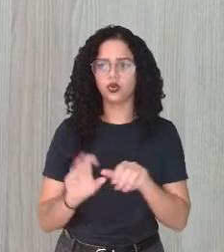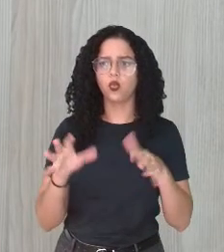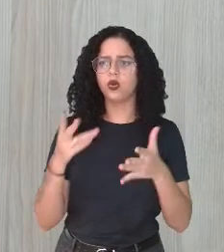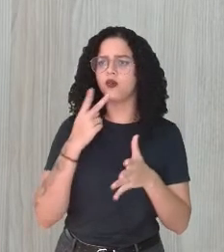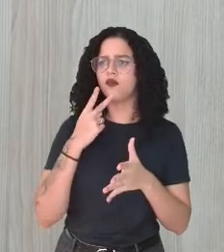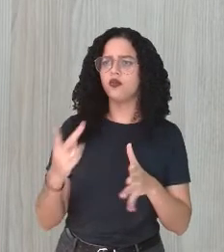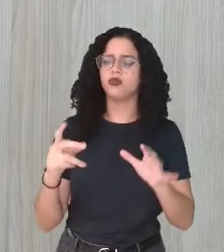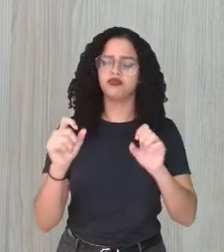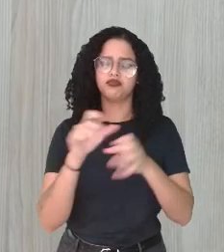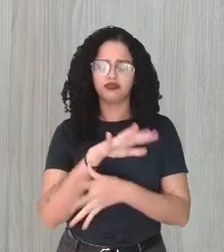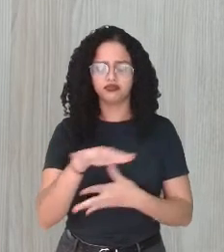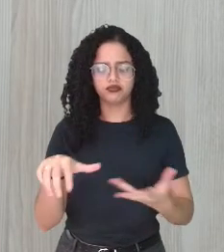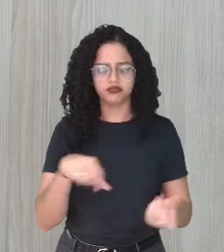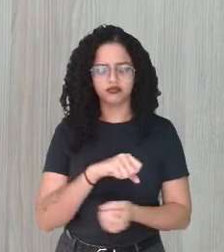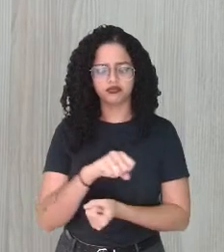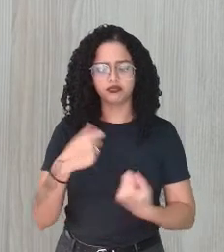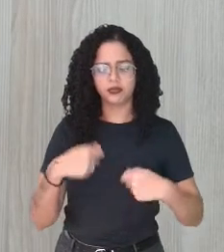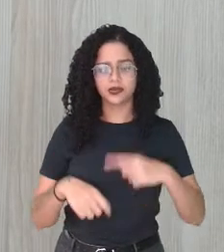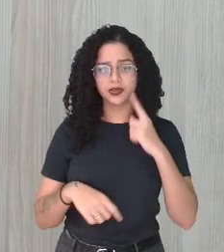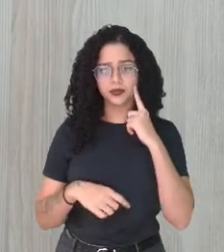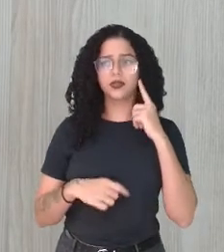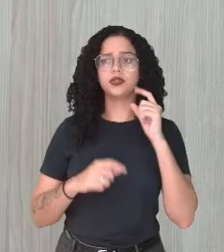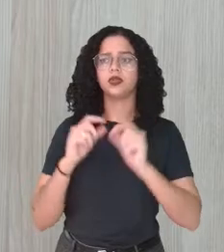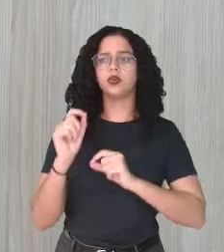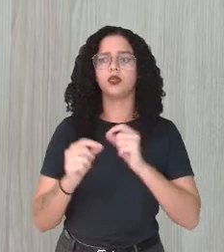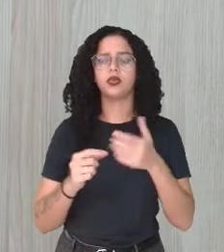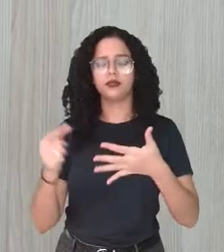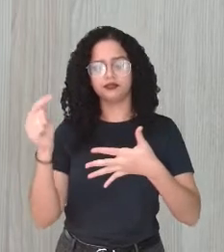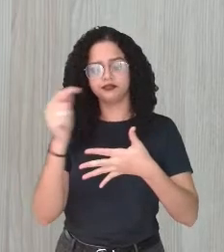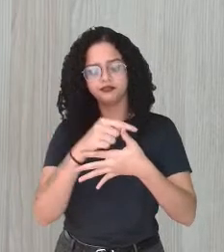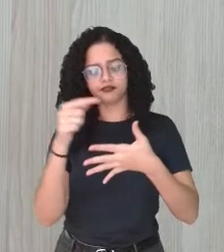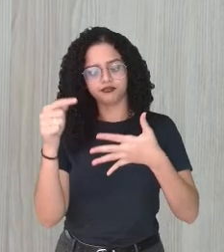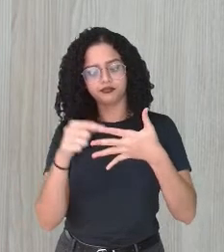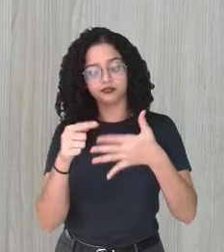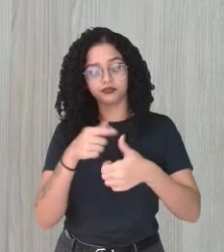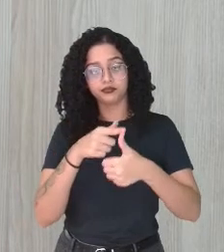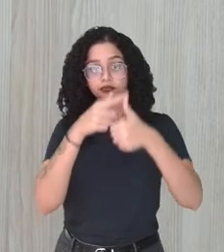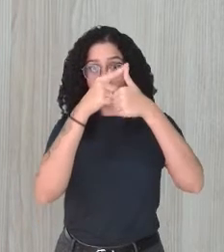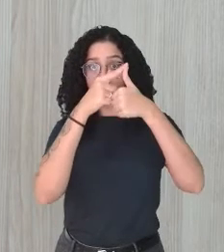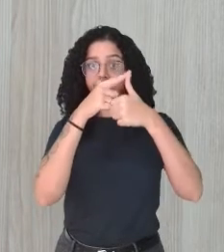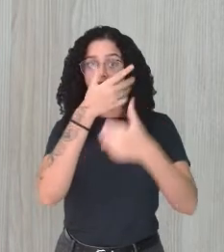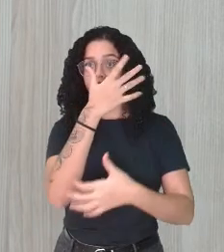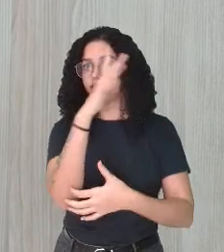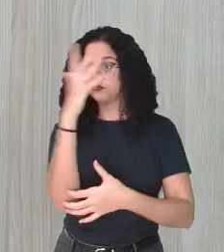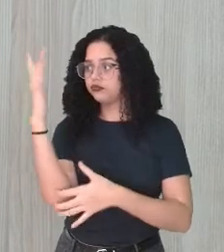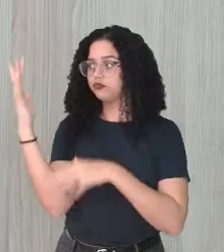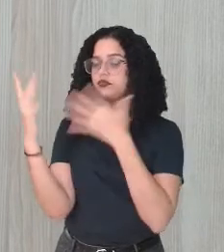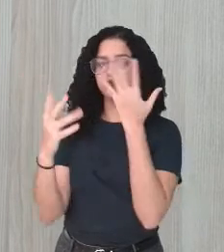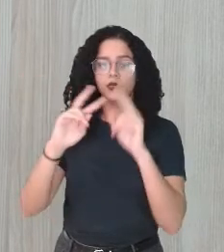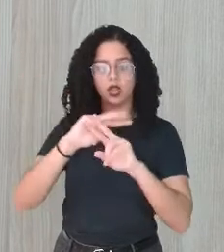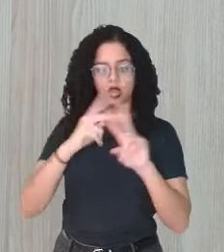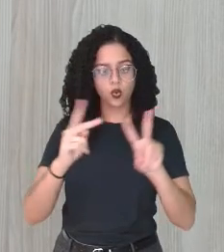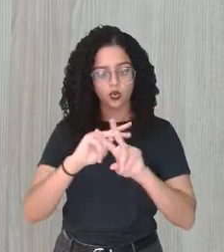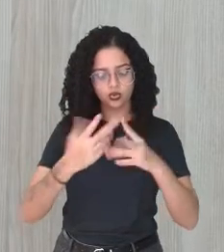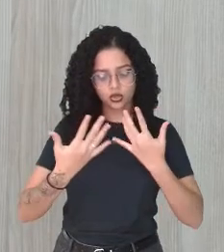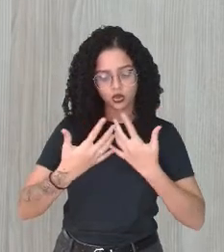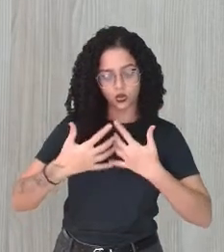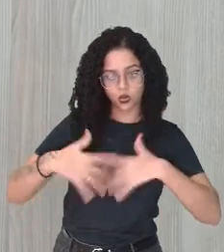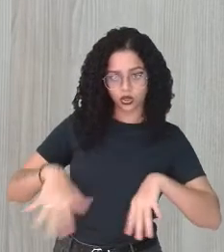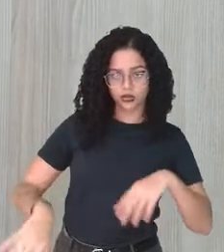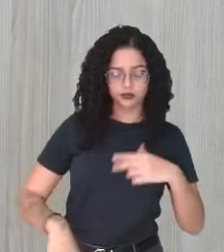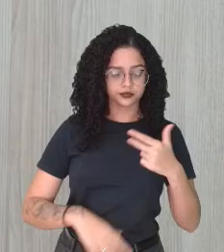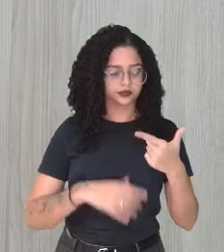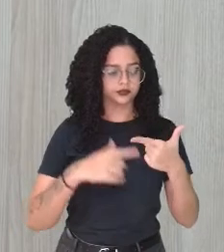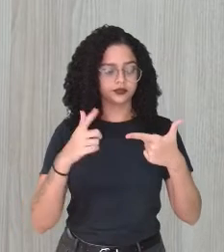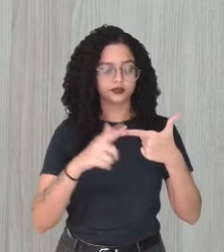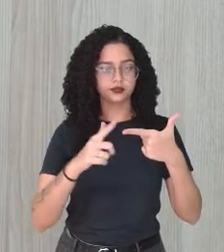de sustentabilidade, a gente tem que pensar no pilar natureza, meio ambiente, né, os nossos recursos naturais, pensar no